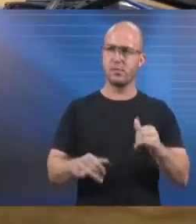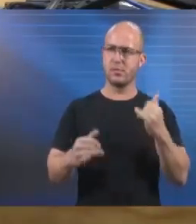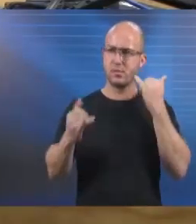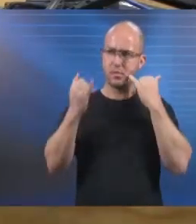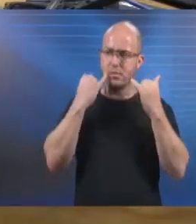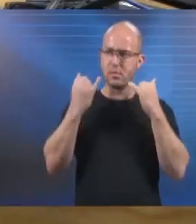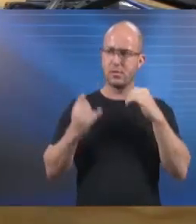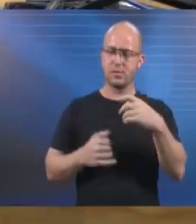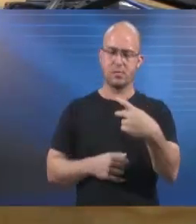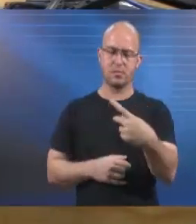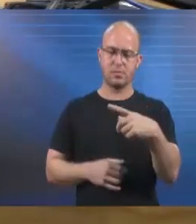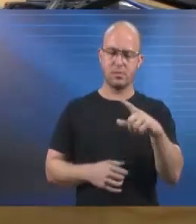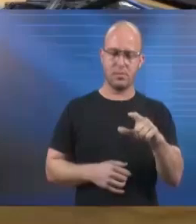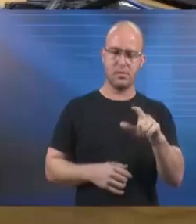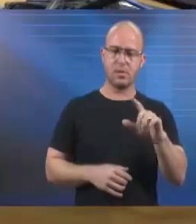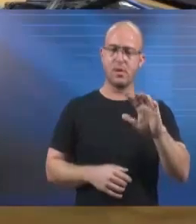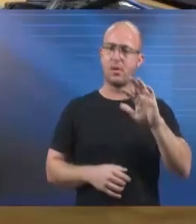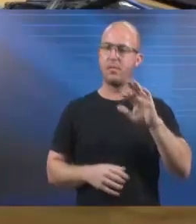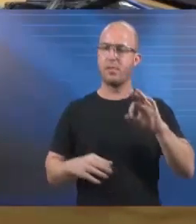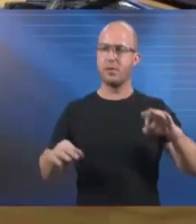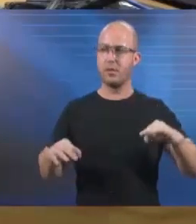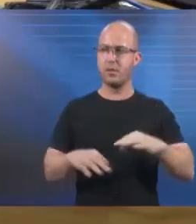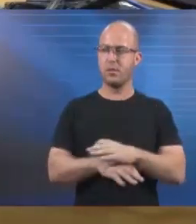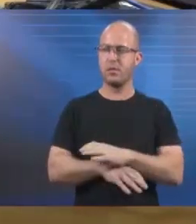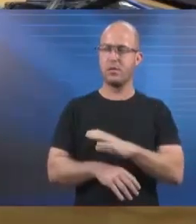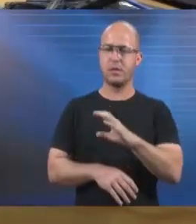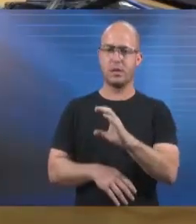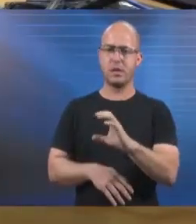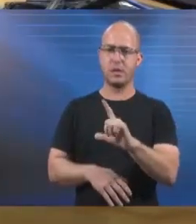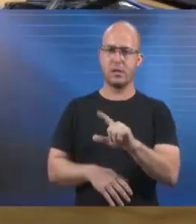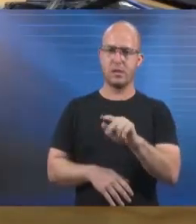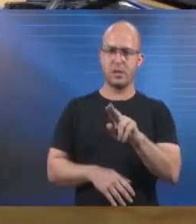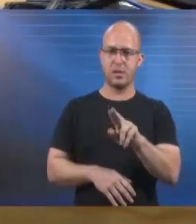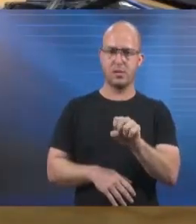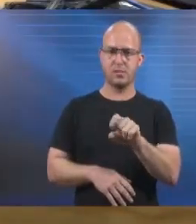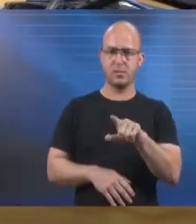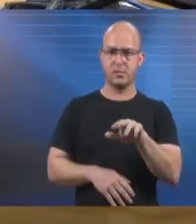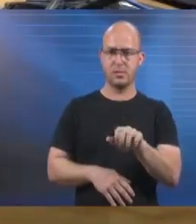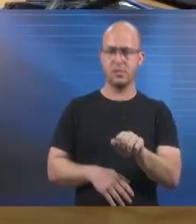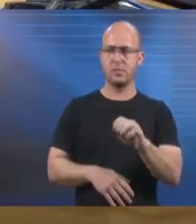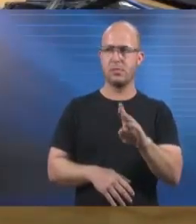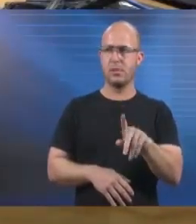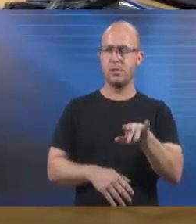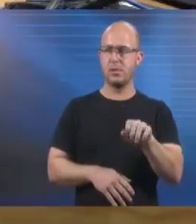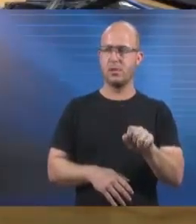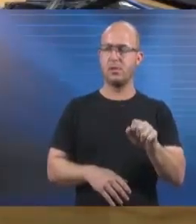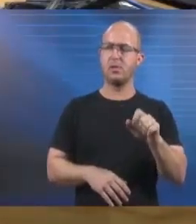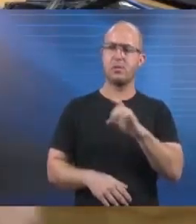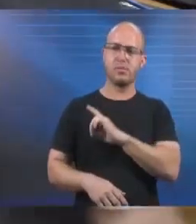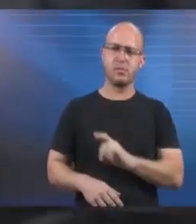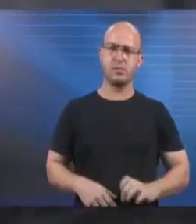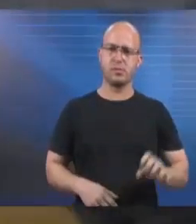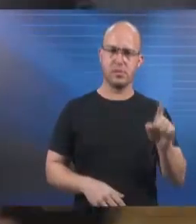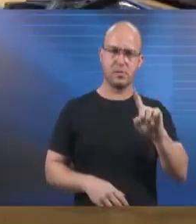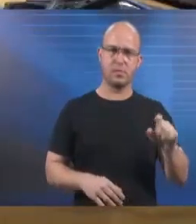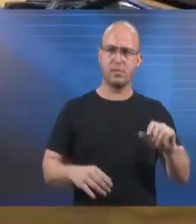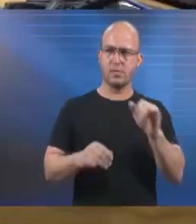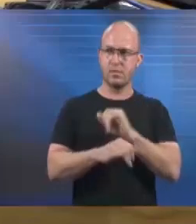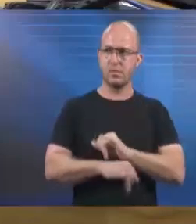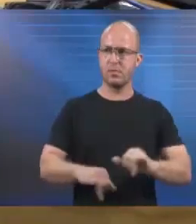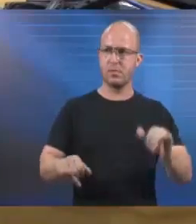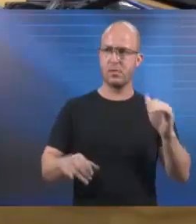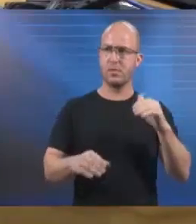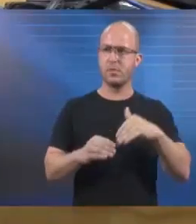o PL pelo fim da cláusula de barreira o deputado Ezequiel ficou de anúncia hoje para ser votado